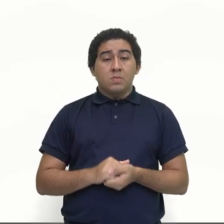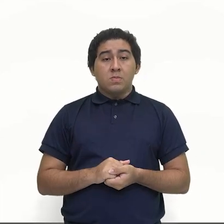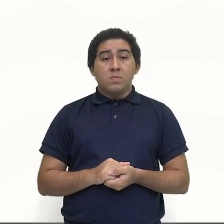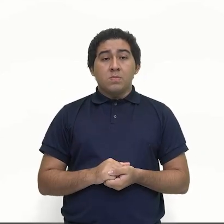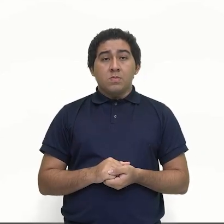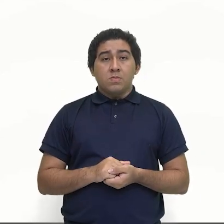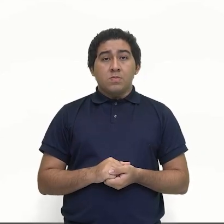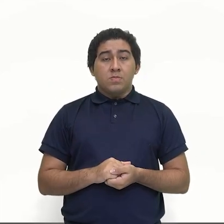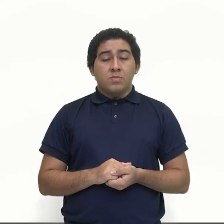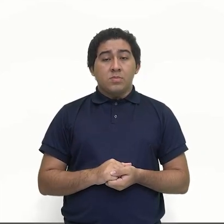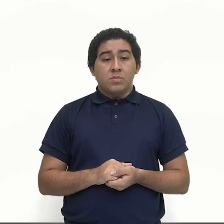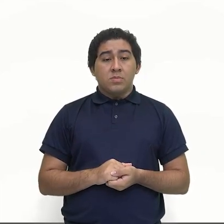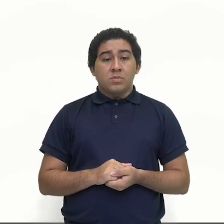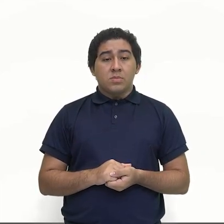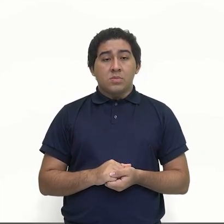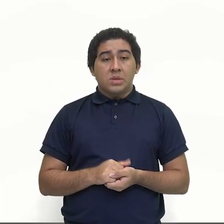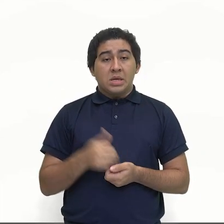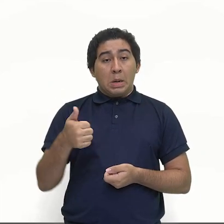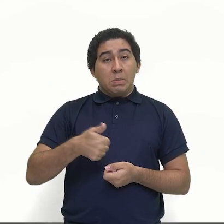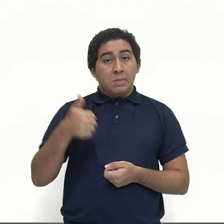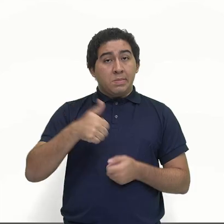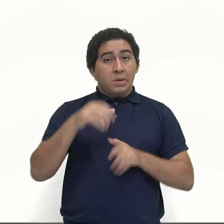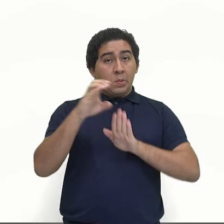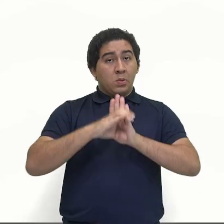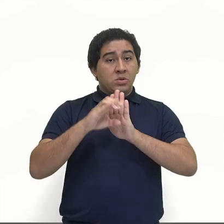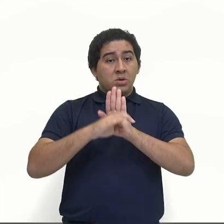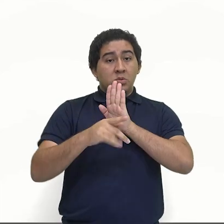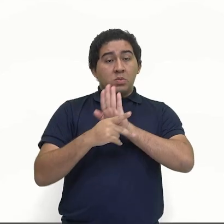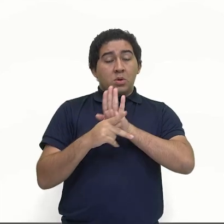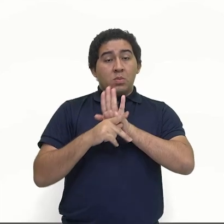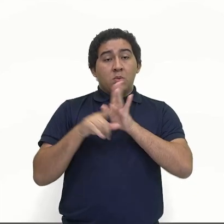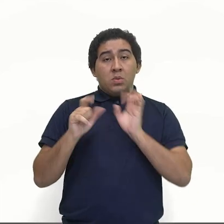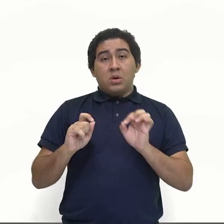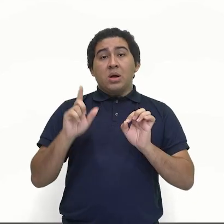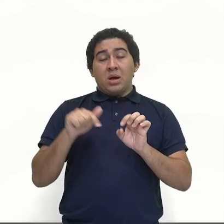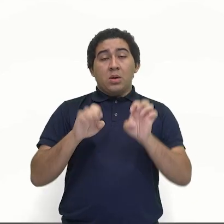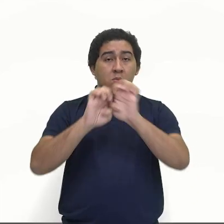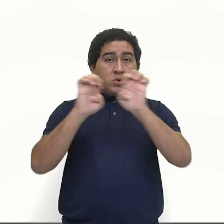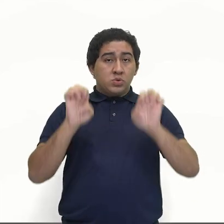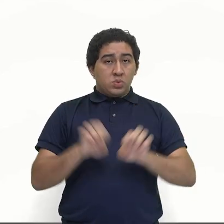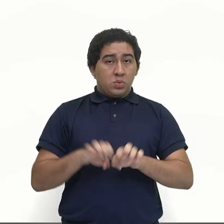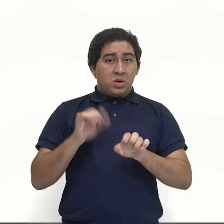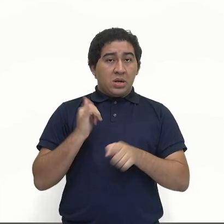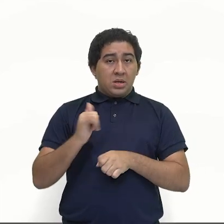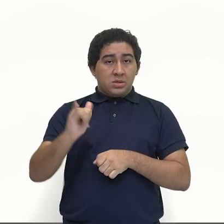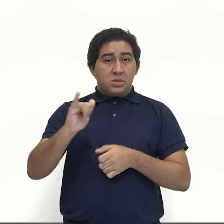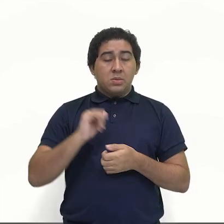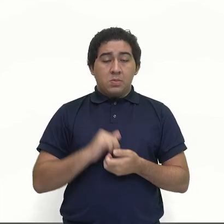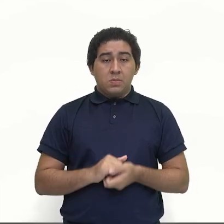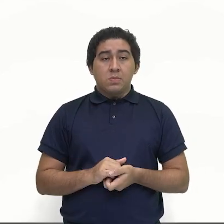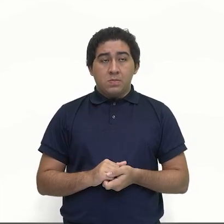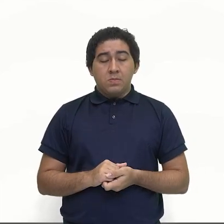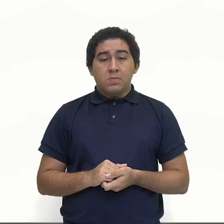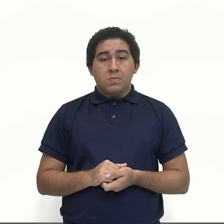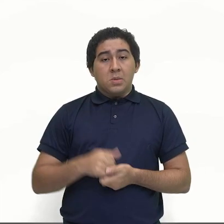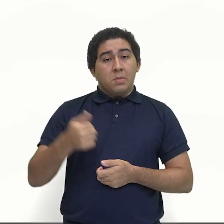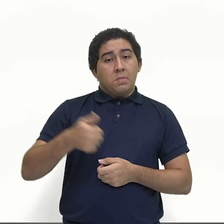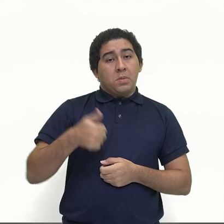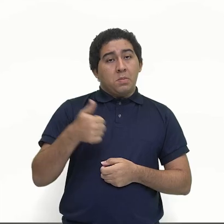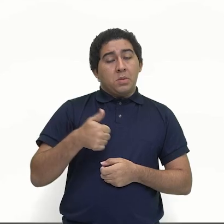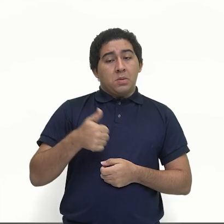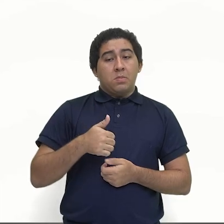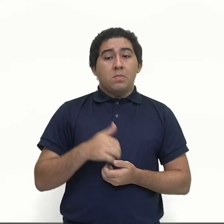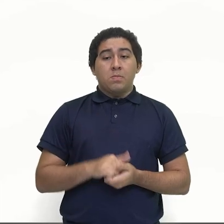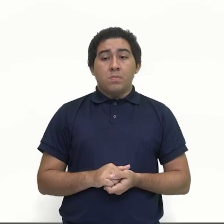primeira definição aí da termodinâmica é o circuito elétrico. A primeira é